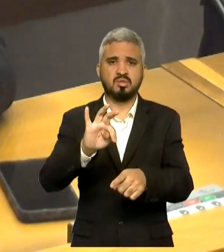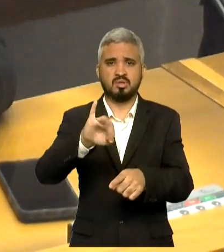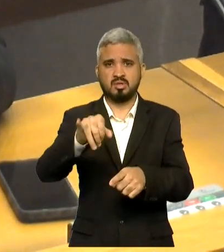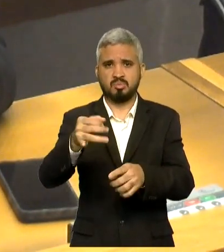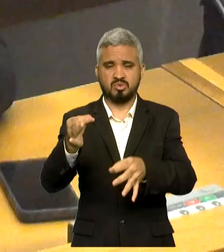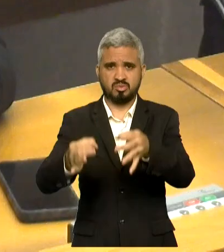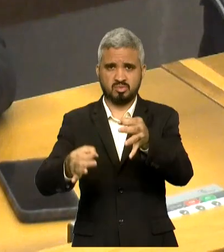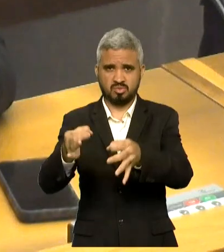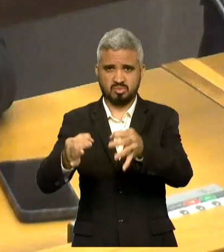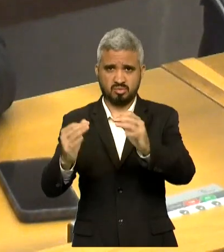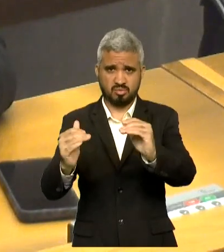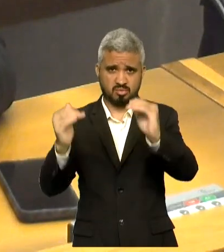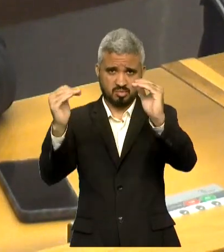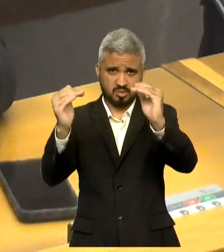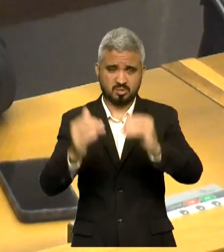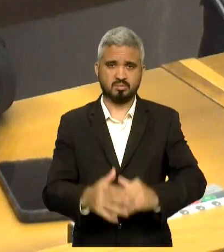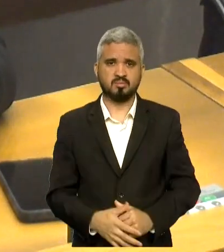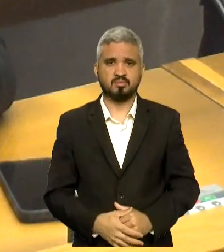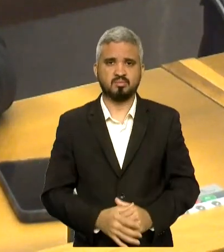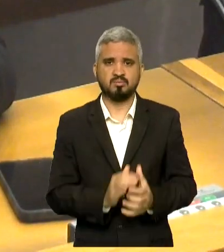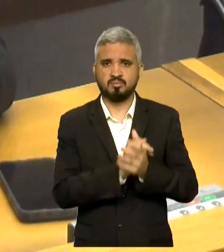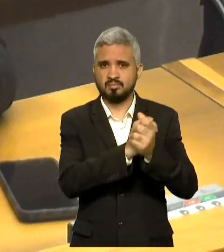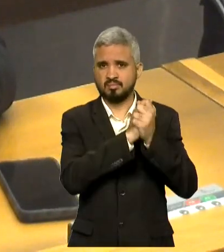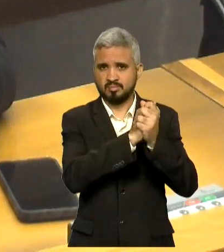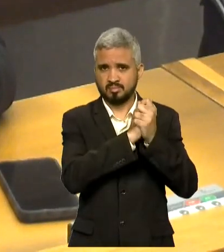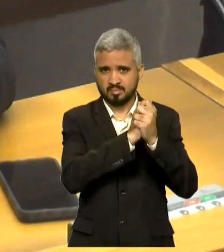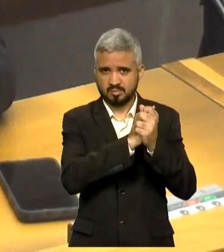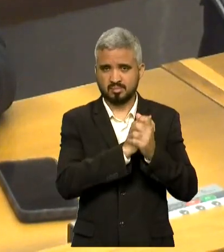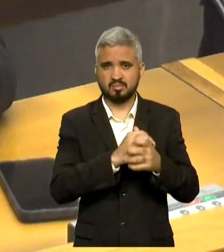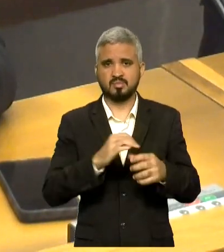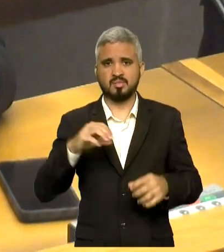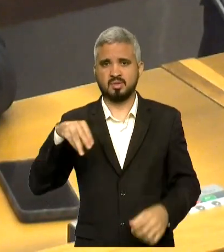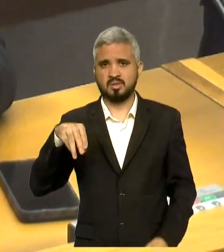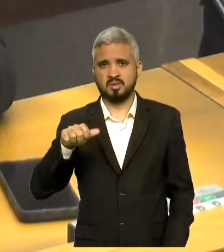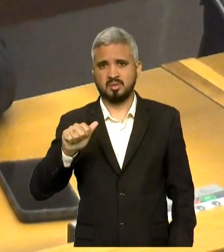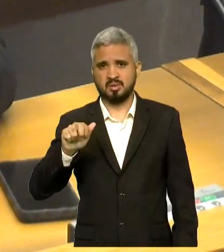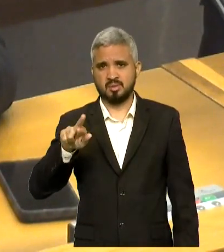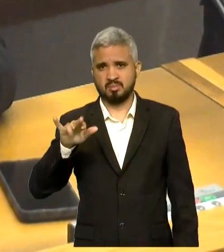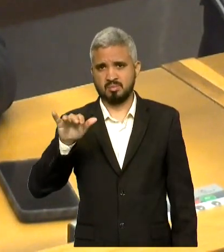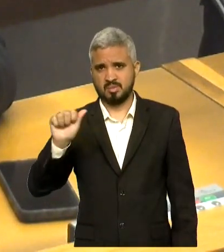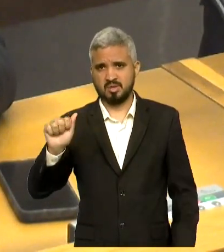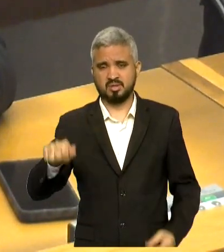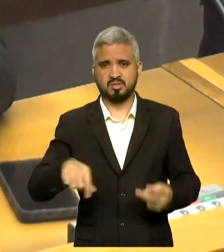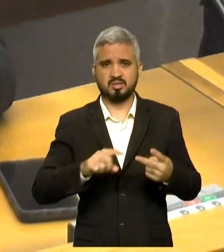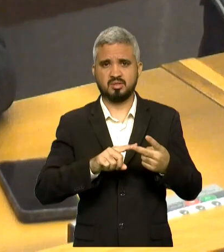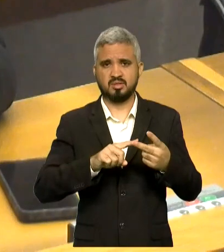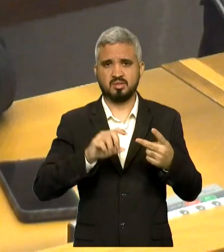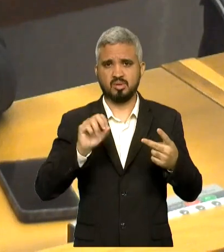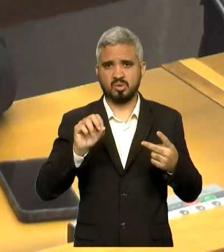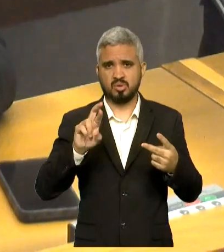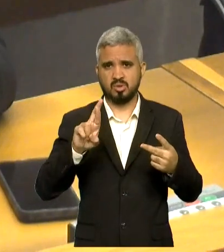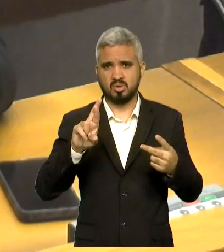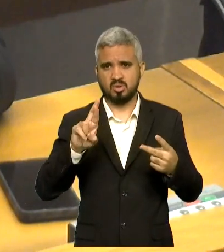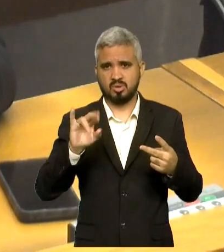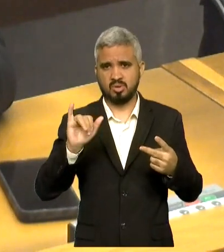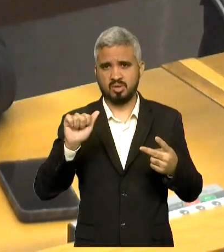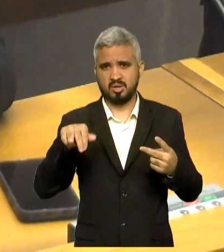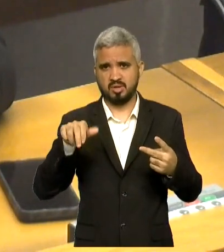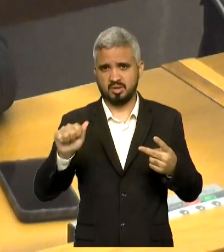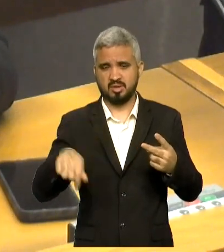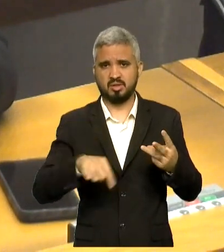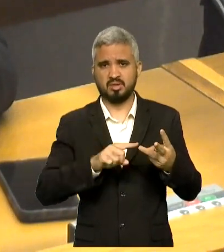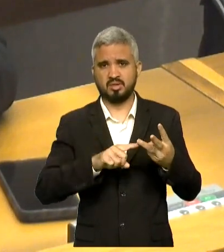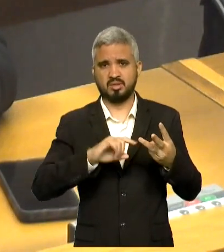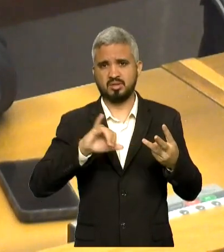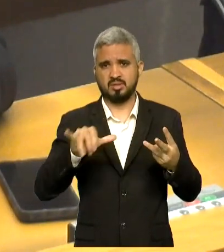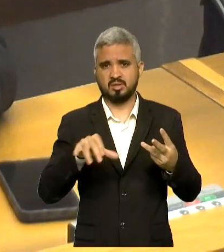fica meus parabéns à doutora Márcia, à doutora Oriana e ao doutor José Nilo Ribeiro Filho.